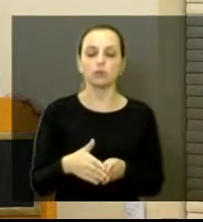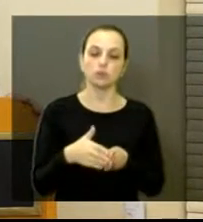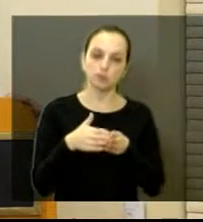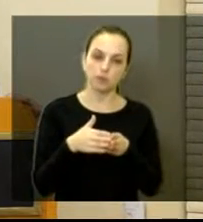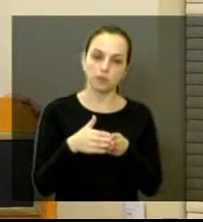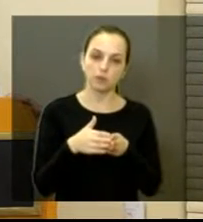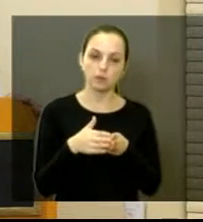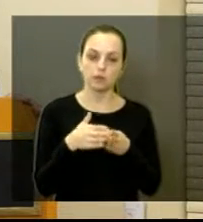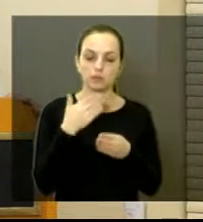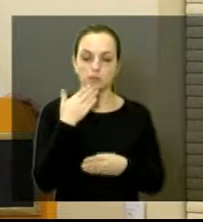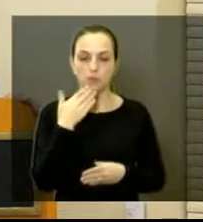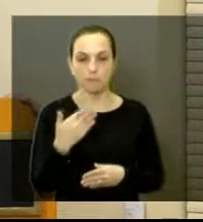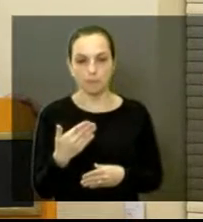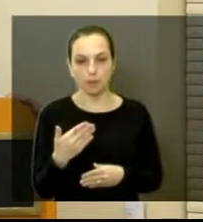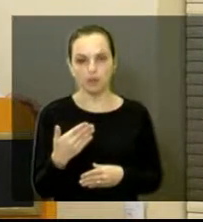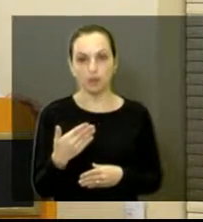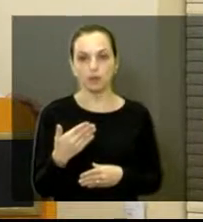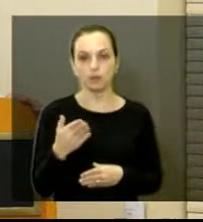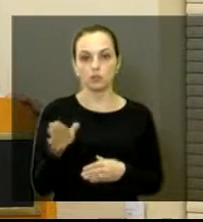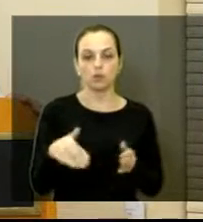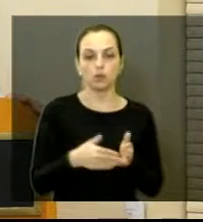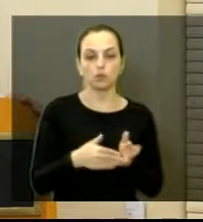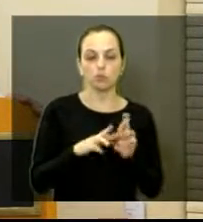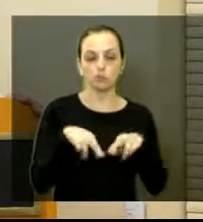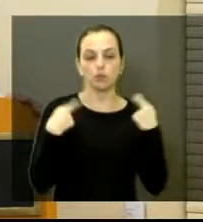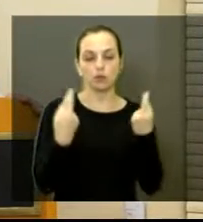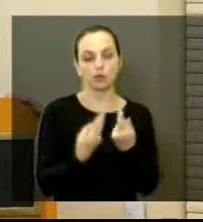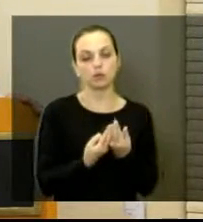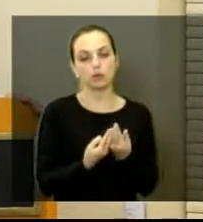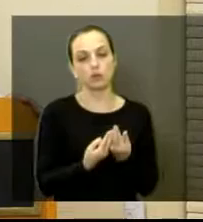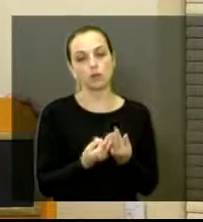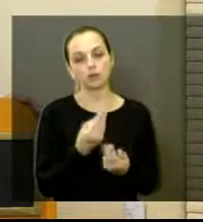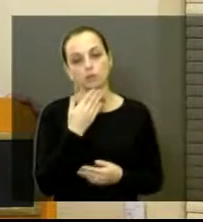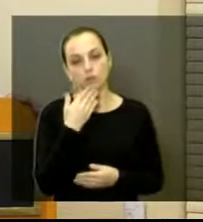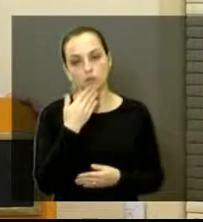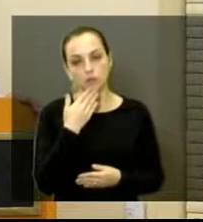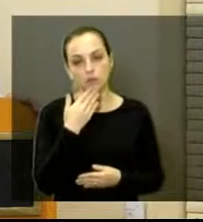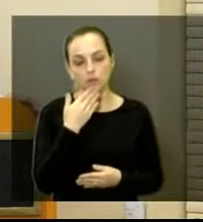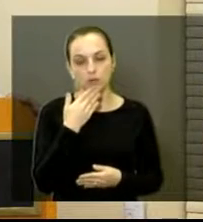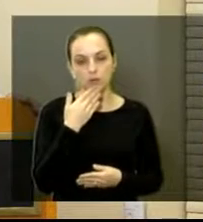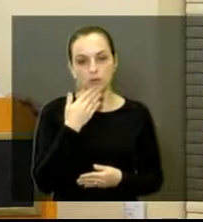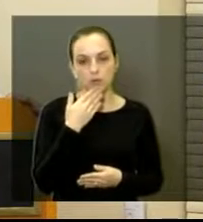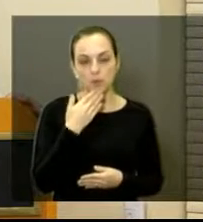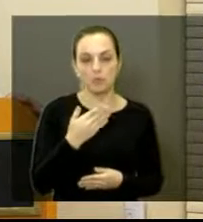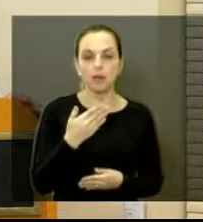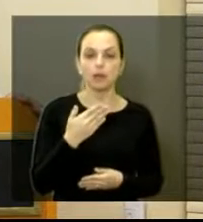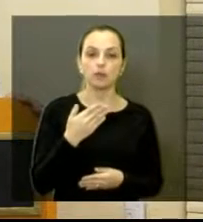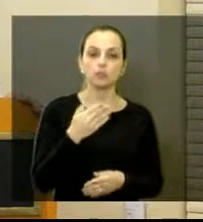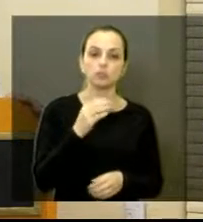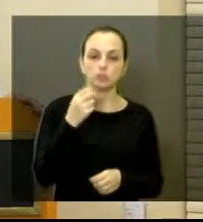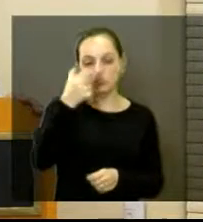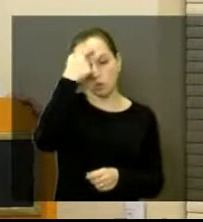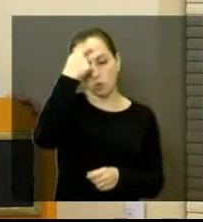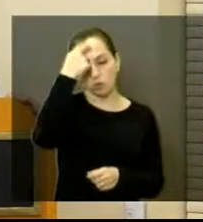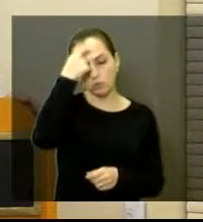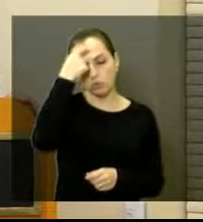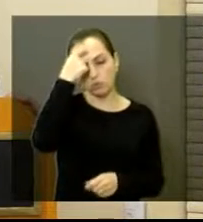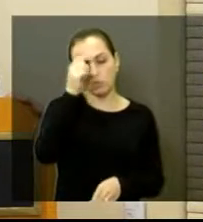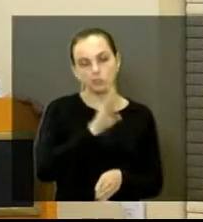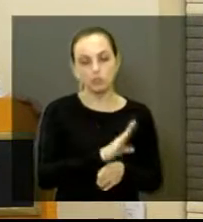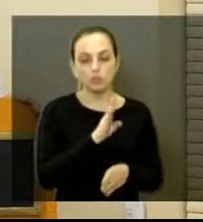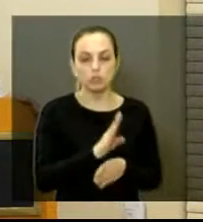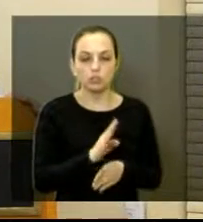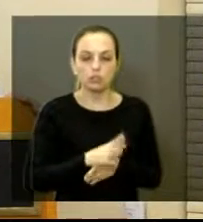pediria, como eu falei na última sessão, é um pouco de fraternidade, um pouco de consciência, um pouco das